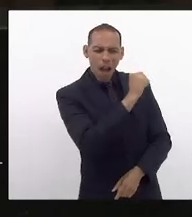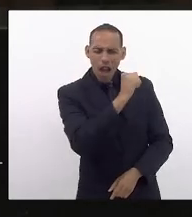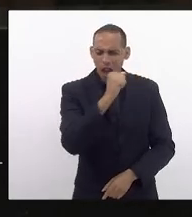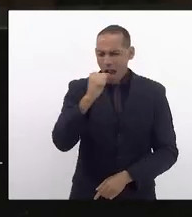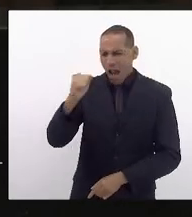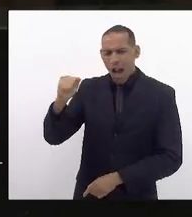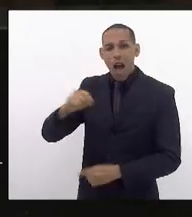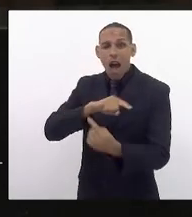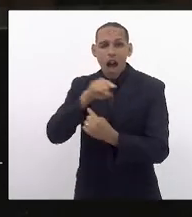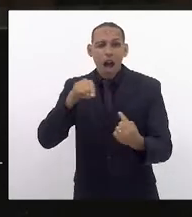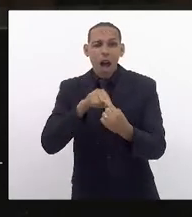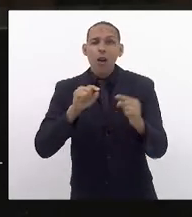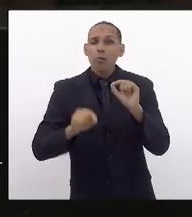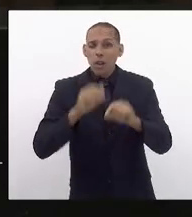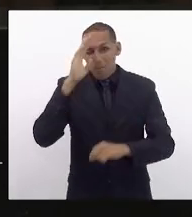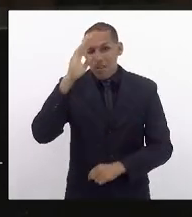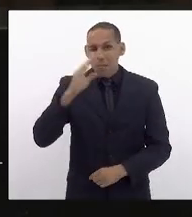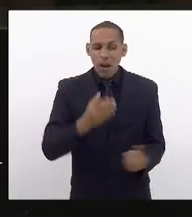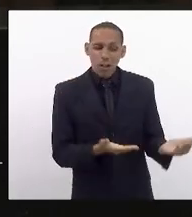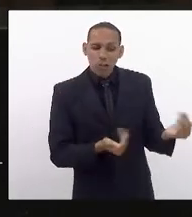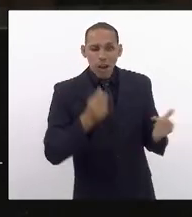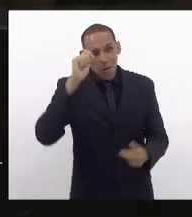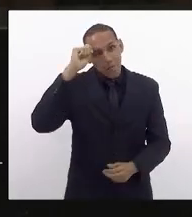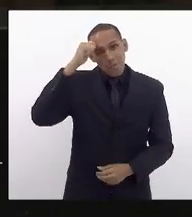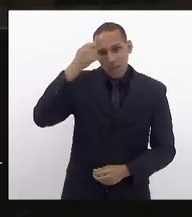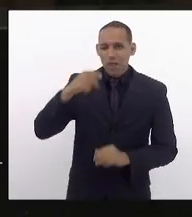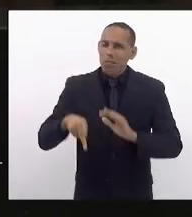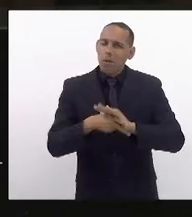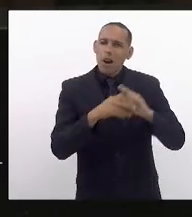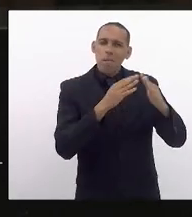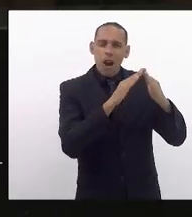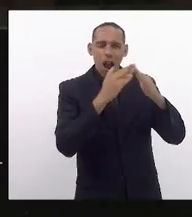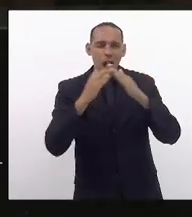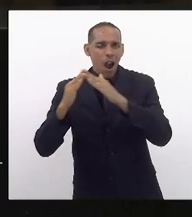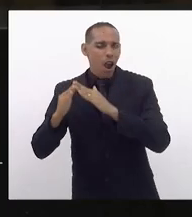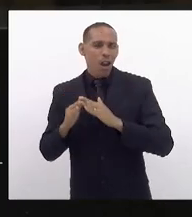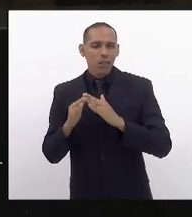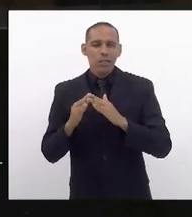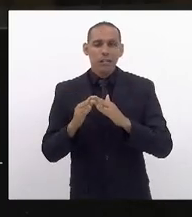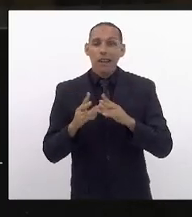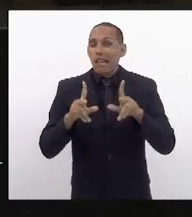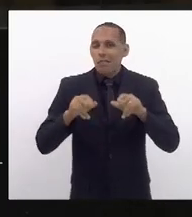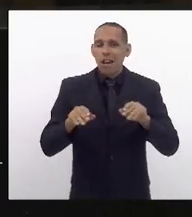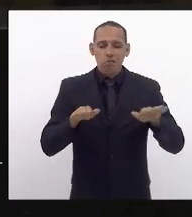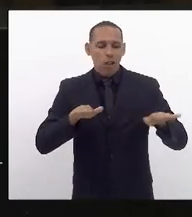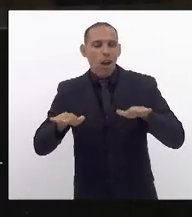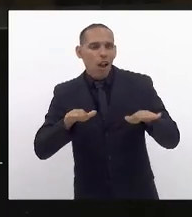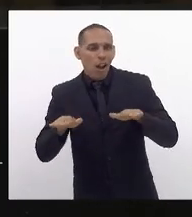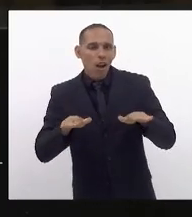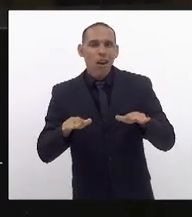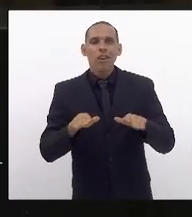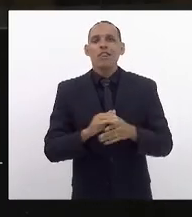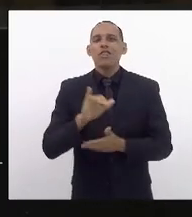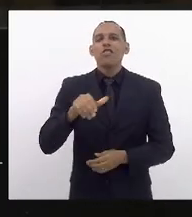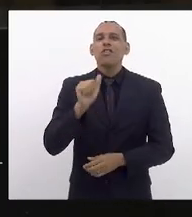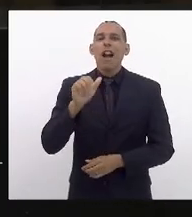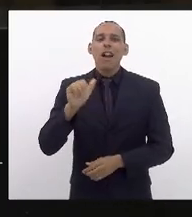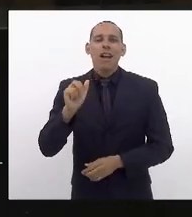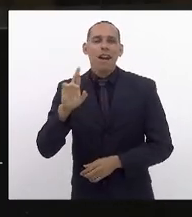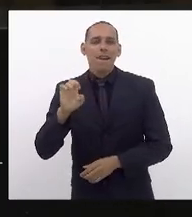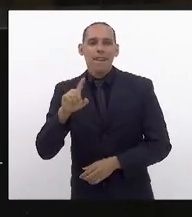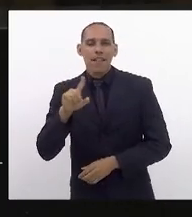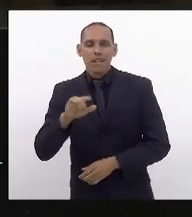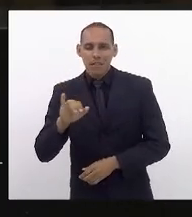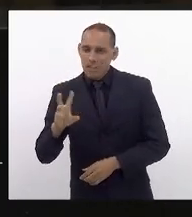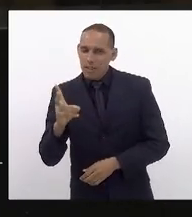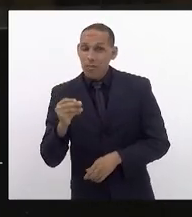alvo prioritário a juventude preta da favela, casos como o do Jacarezinho e também dos jovens